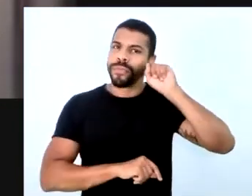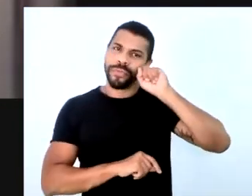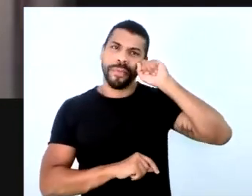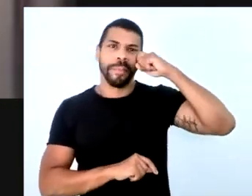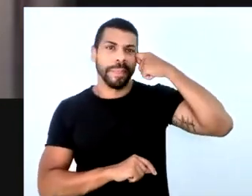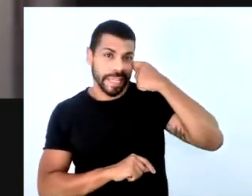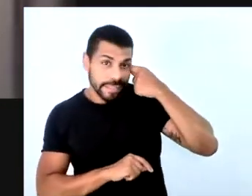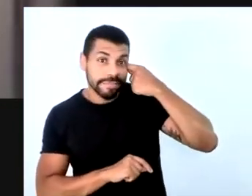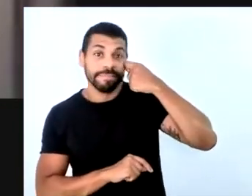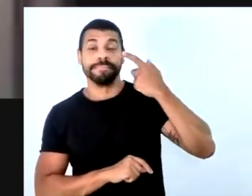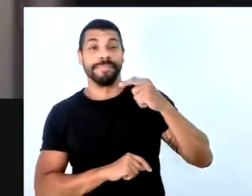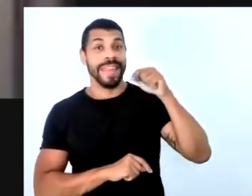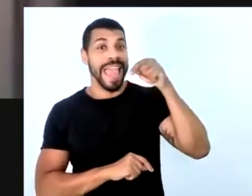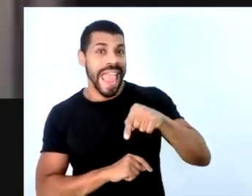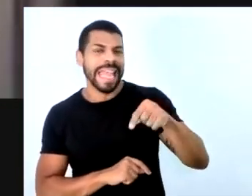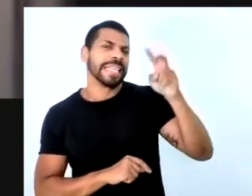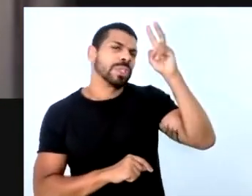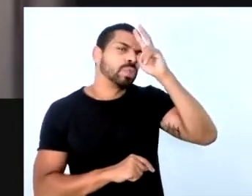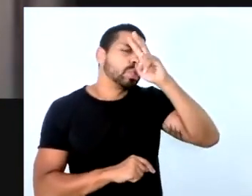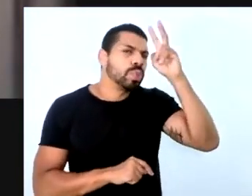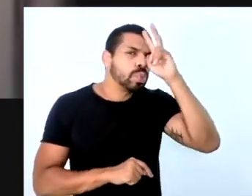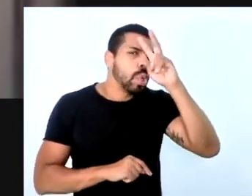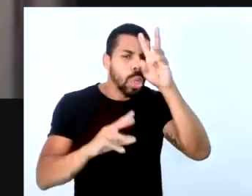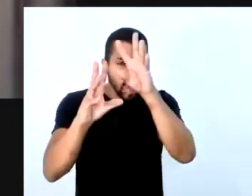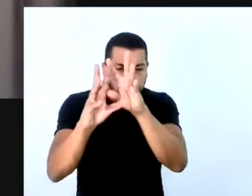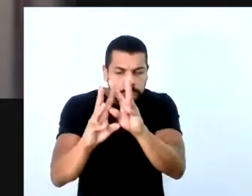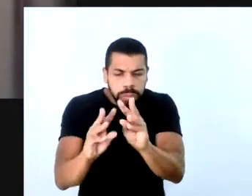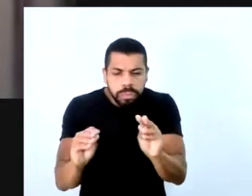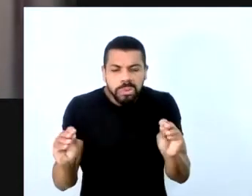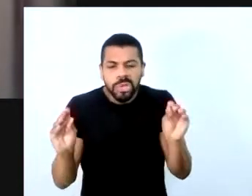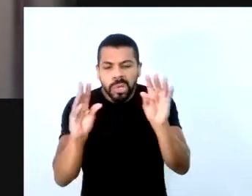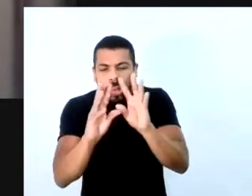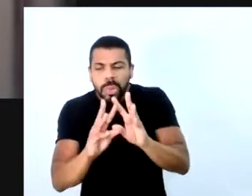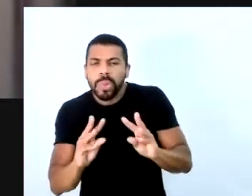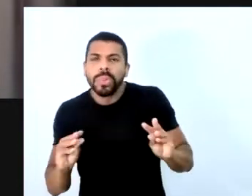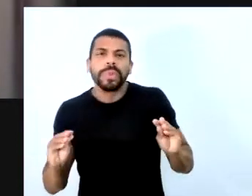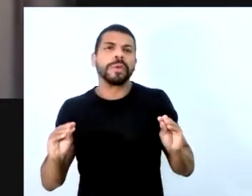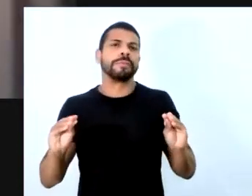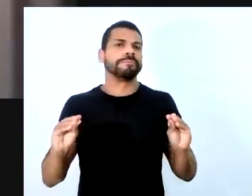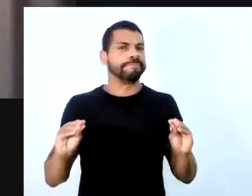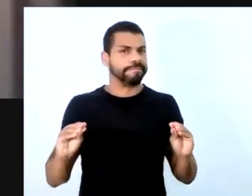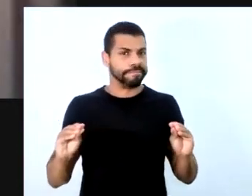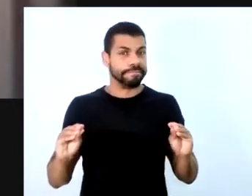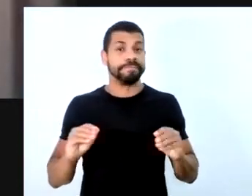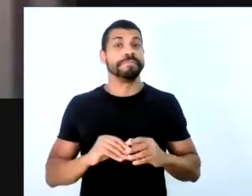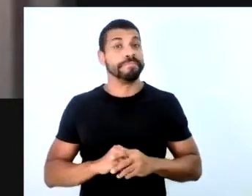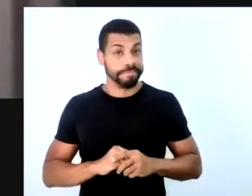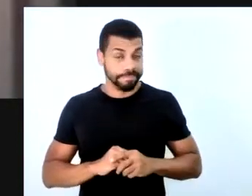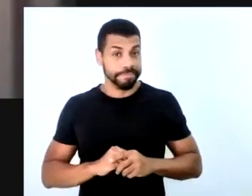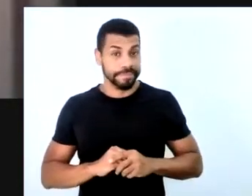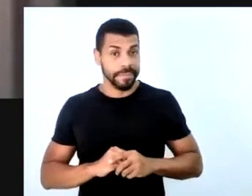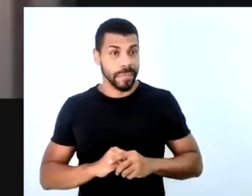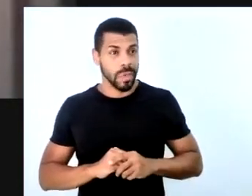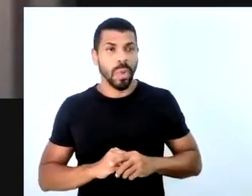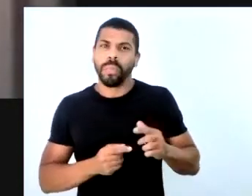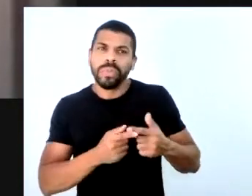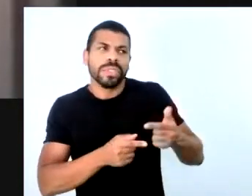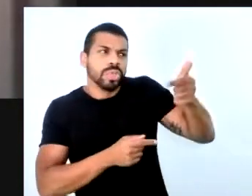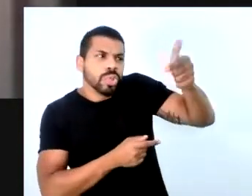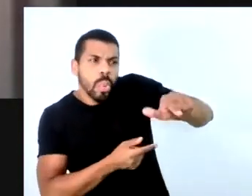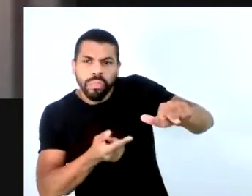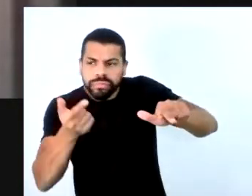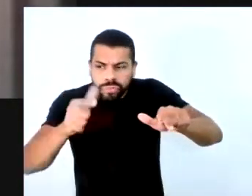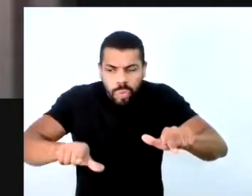povo preto, né? Nossa história é apagada o tempo inteiro. A nossa história é apagada de forma